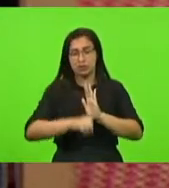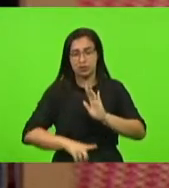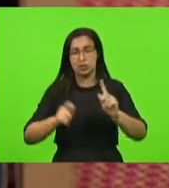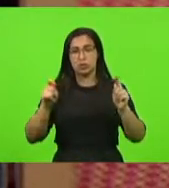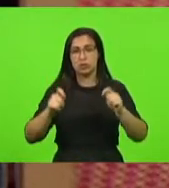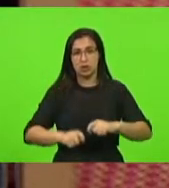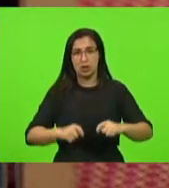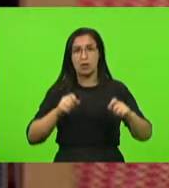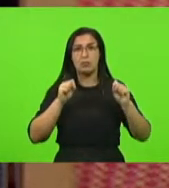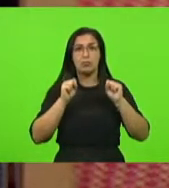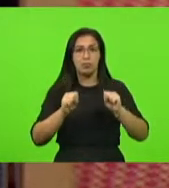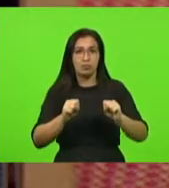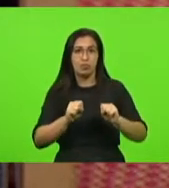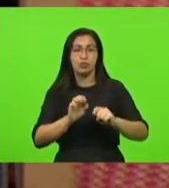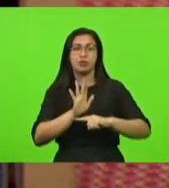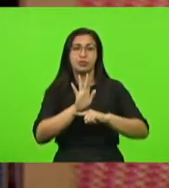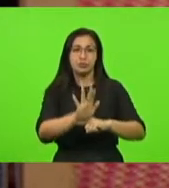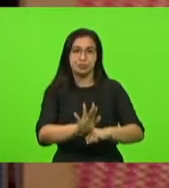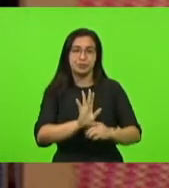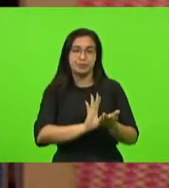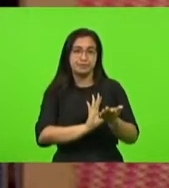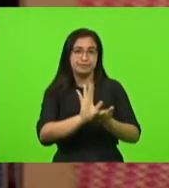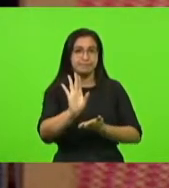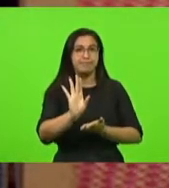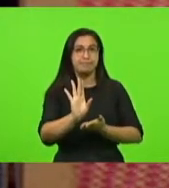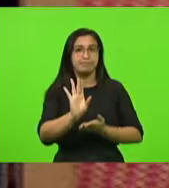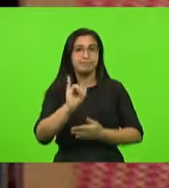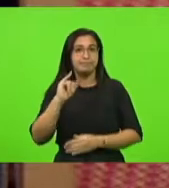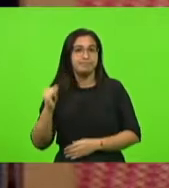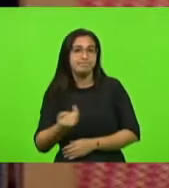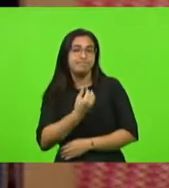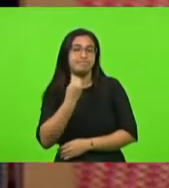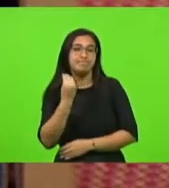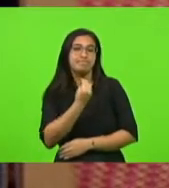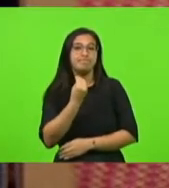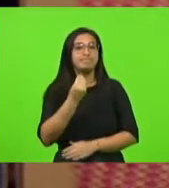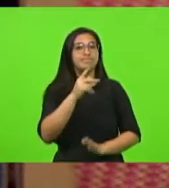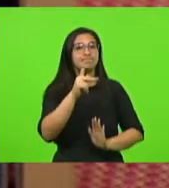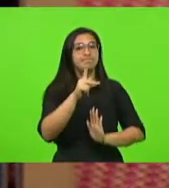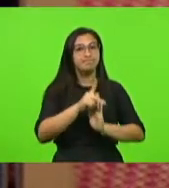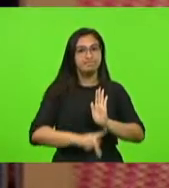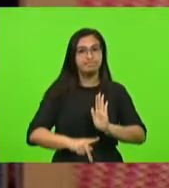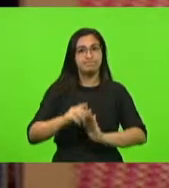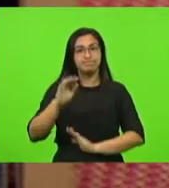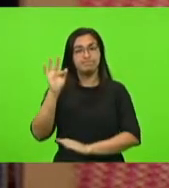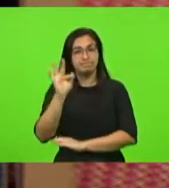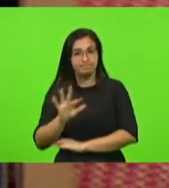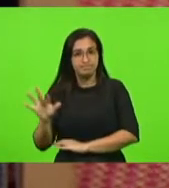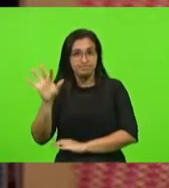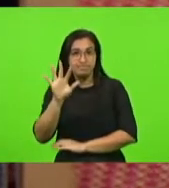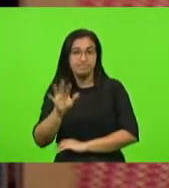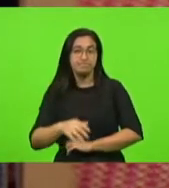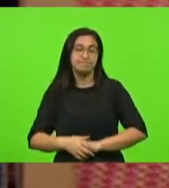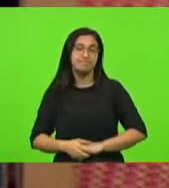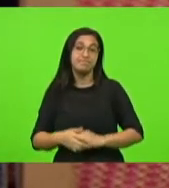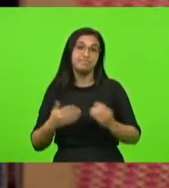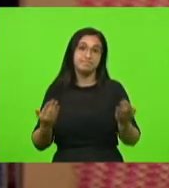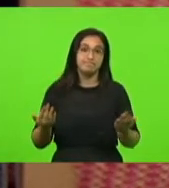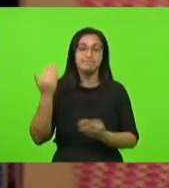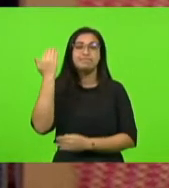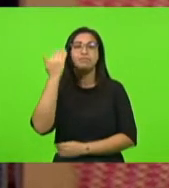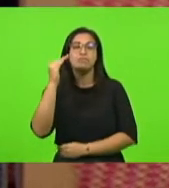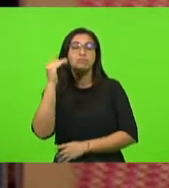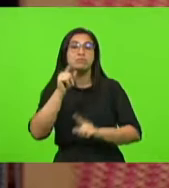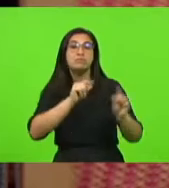um benefício que venha a ser implantado pelo governo. Então, por essa razão, entendo